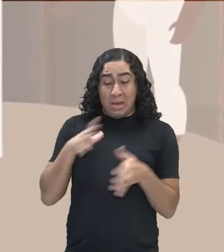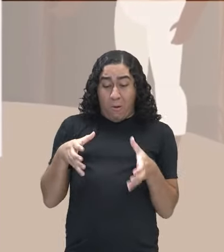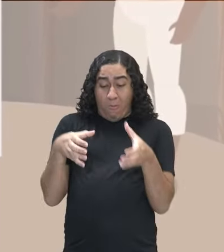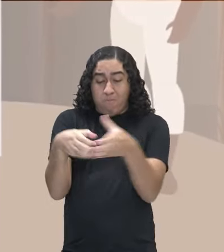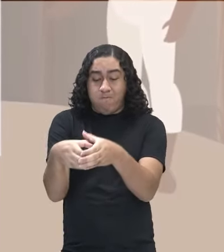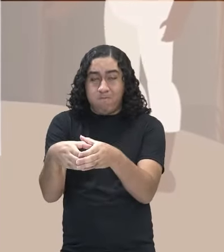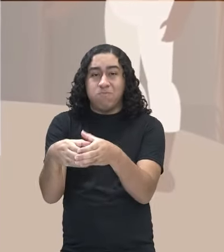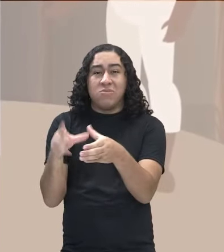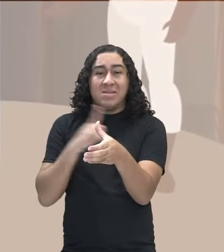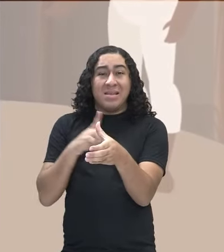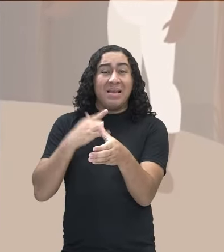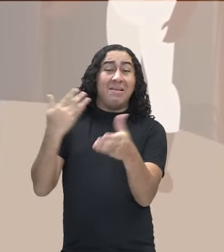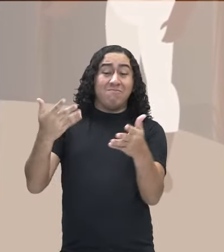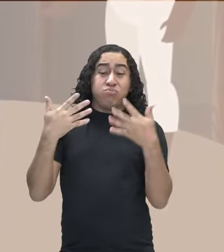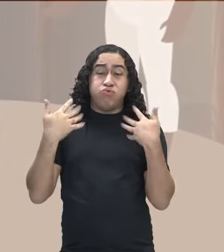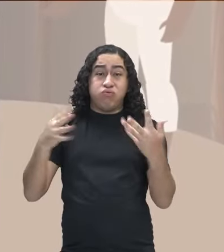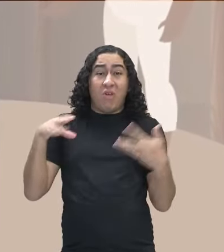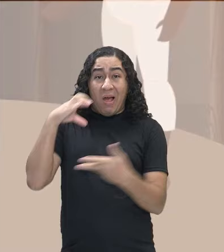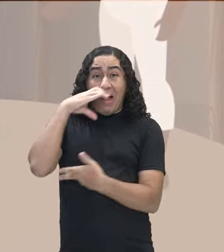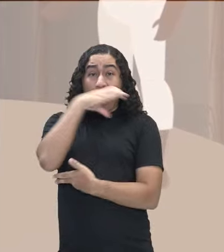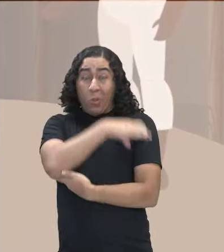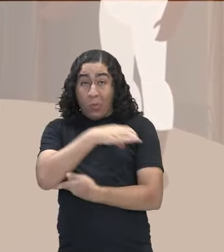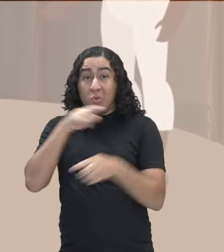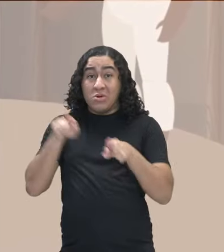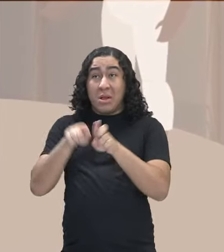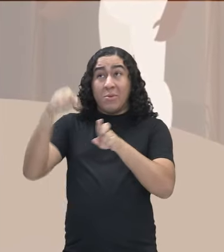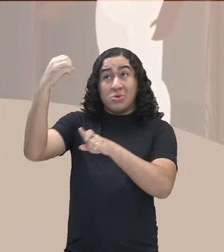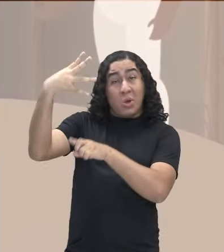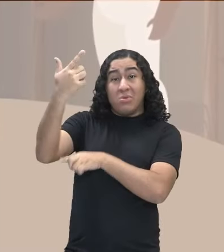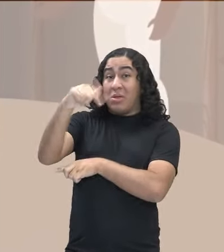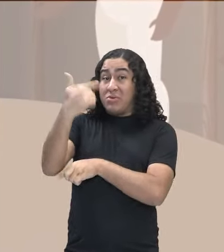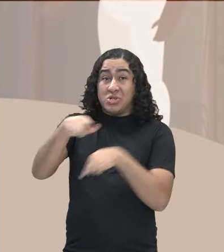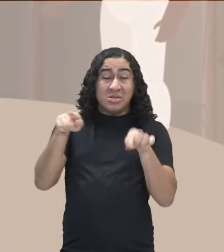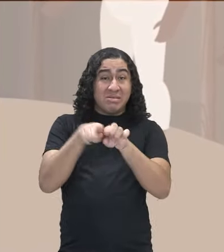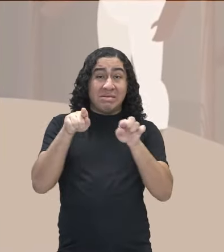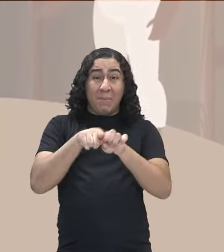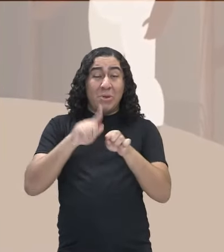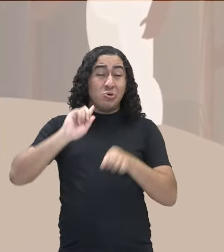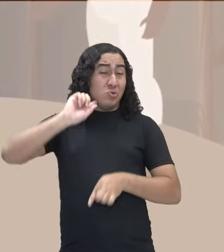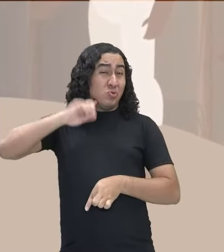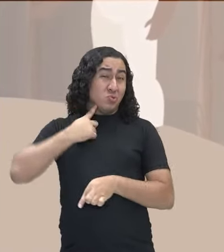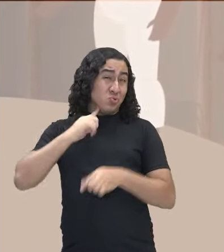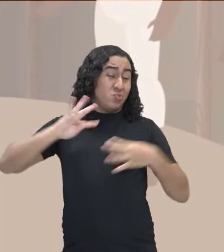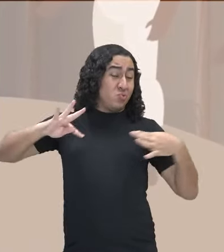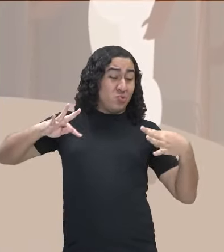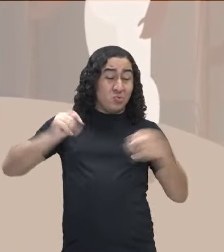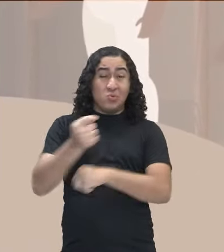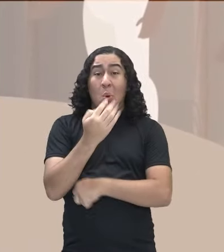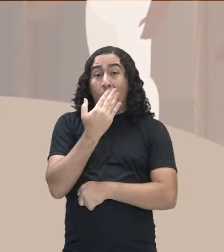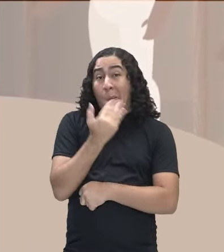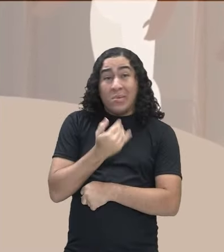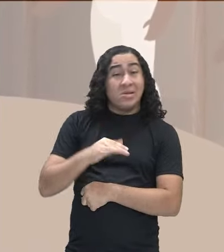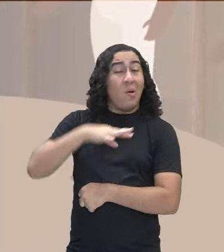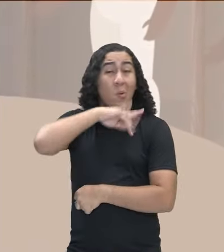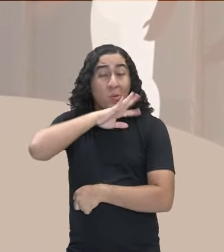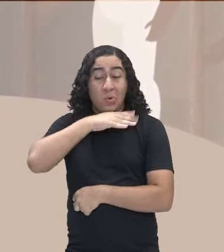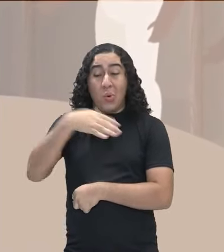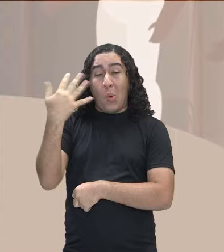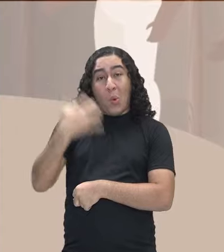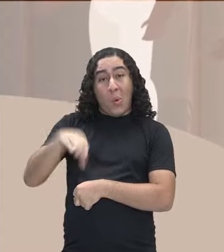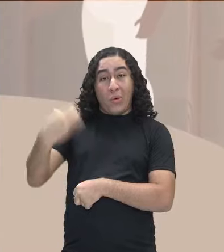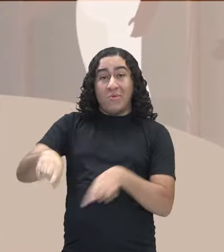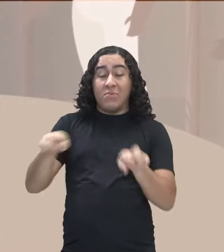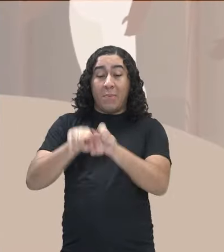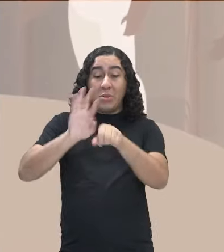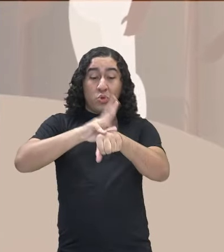porões sem ventilação adequada luz solar ou higiene a alimentação era precária e as doenças